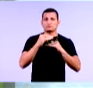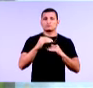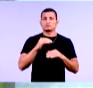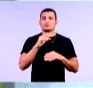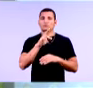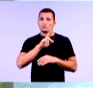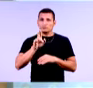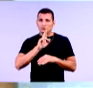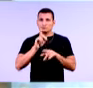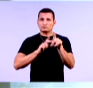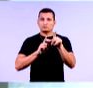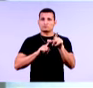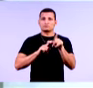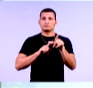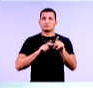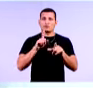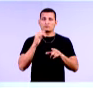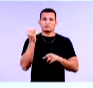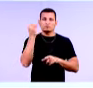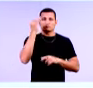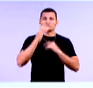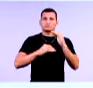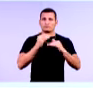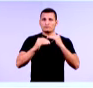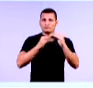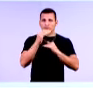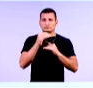nomenclatura. Isso é importantíssimo no desenvolvimento, tá?